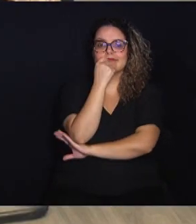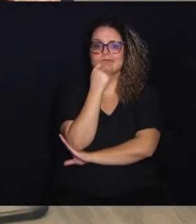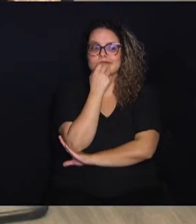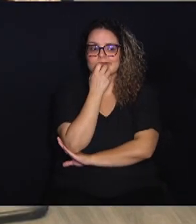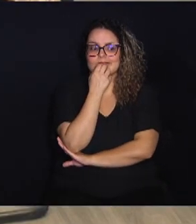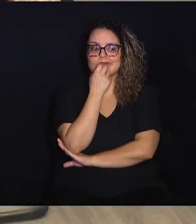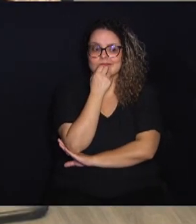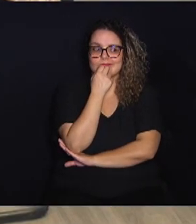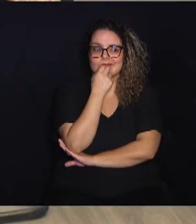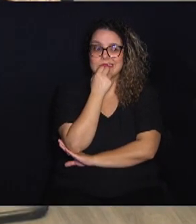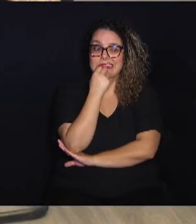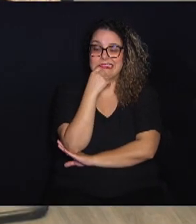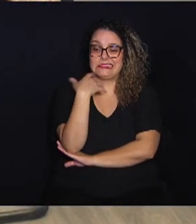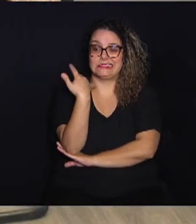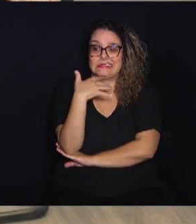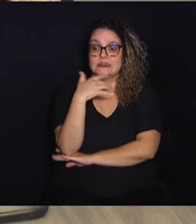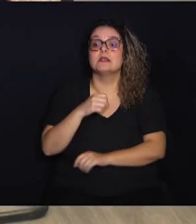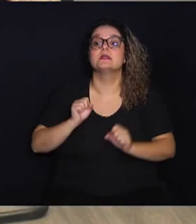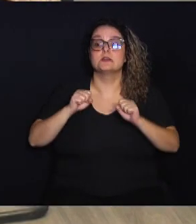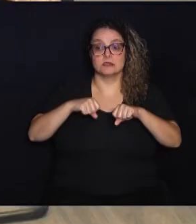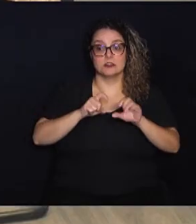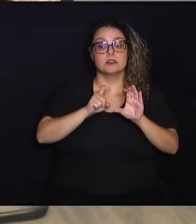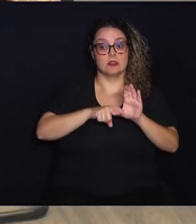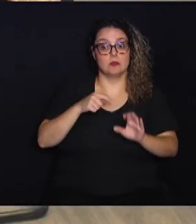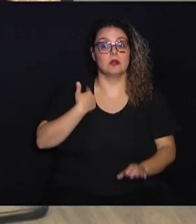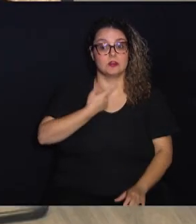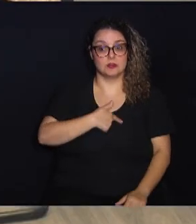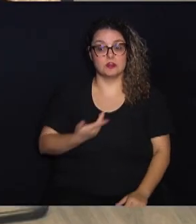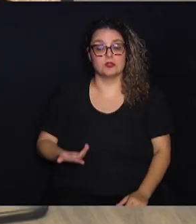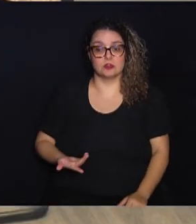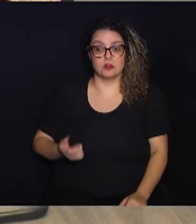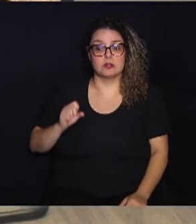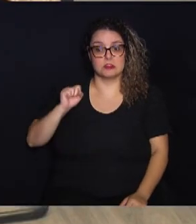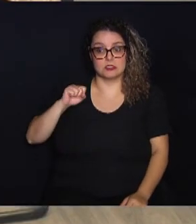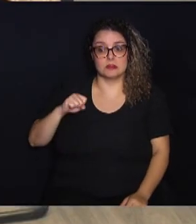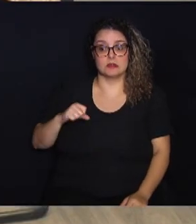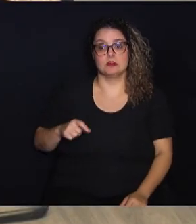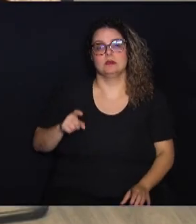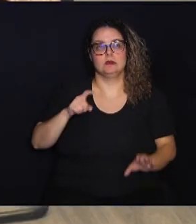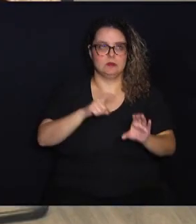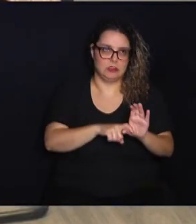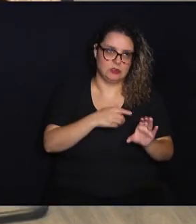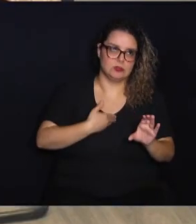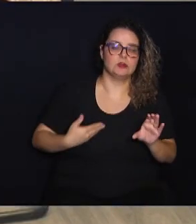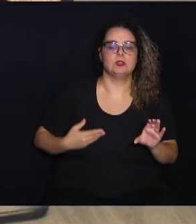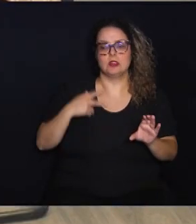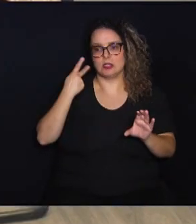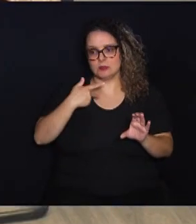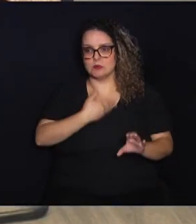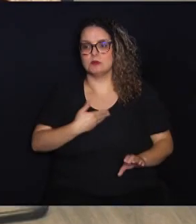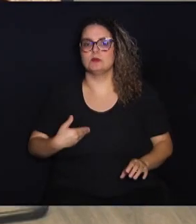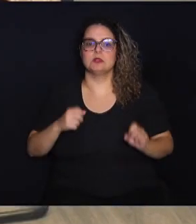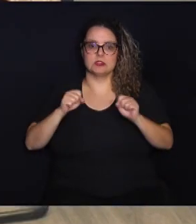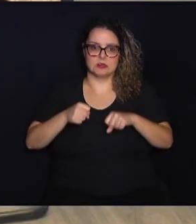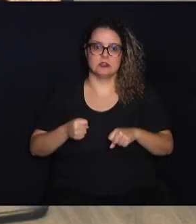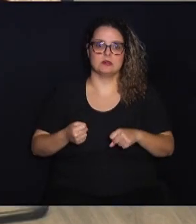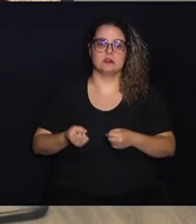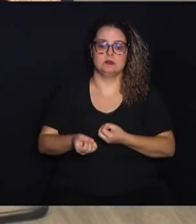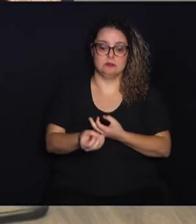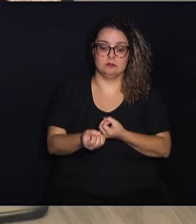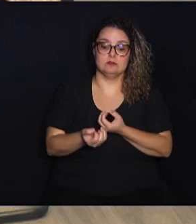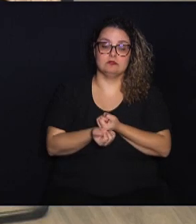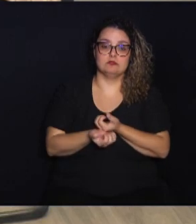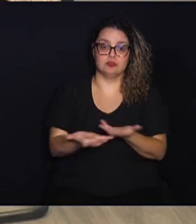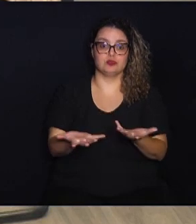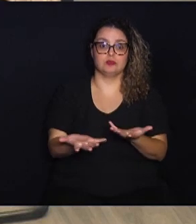será? Depende da gente, sim. Claro, depende do governo, depende das políticas públicas, da questão da informação,